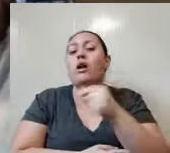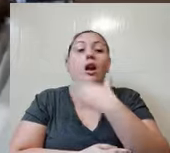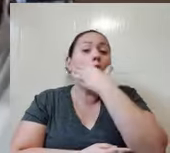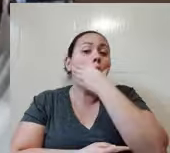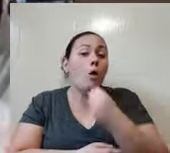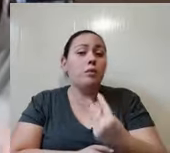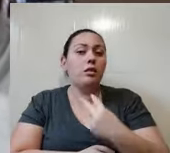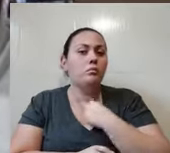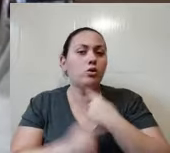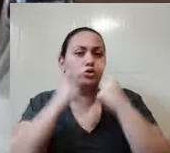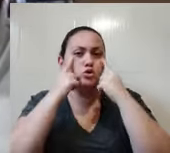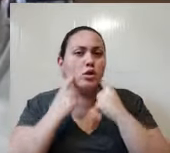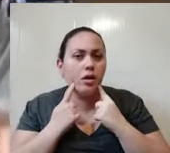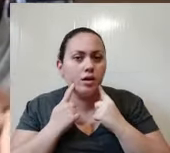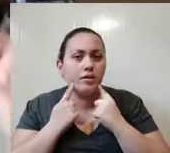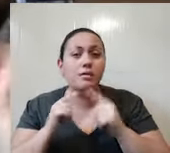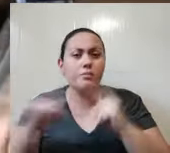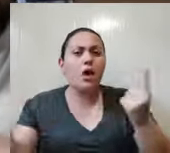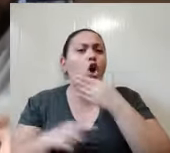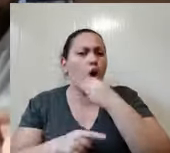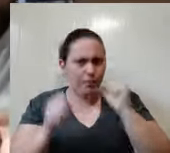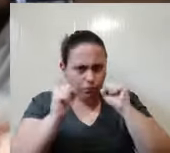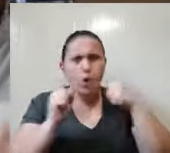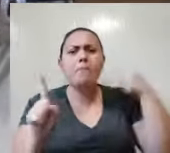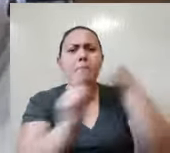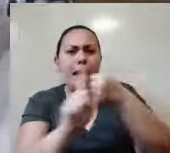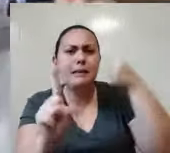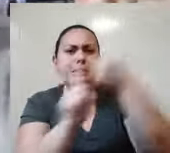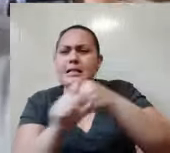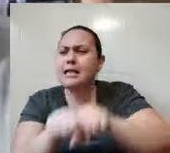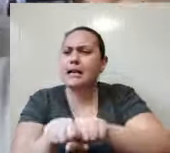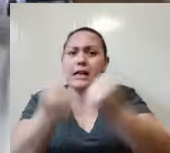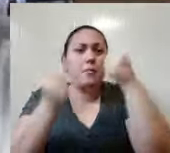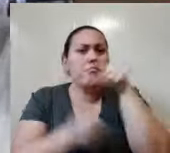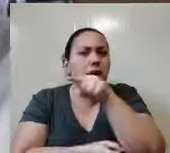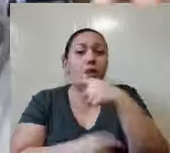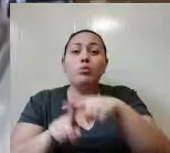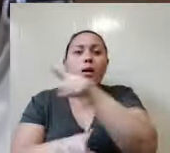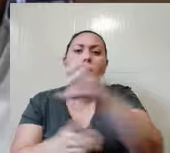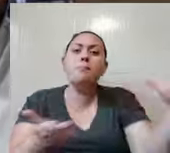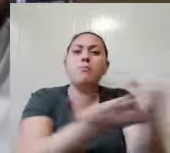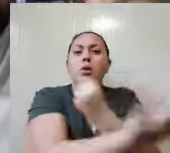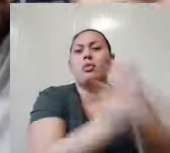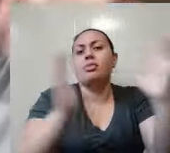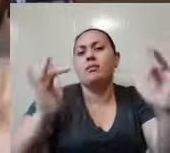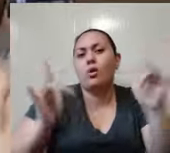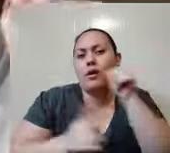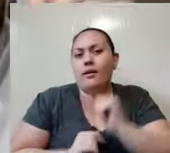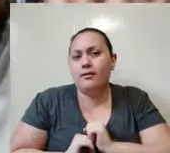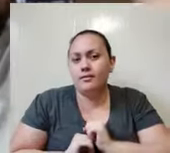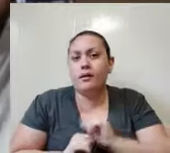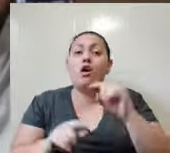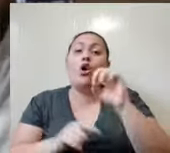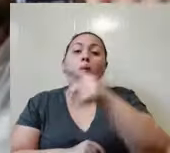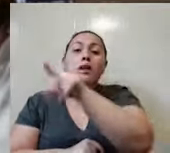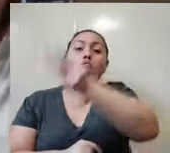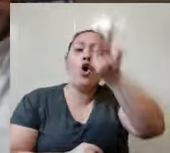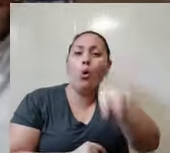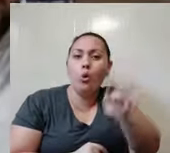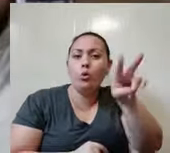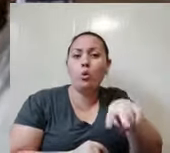velho discurso de homem não chora. Homem não pode chorar. Mas homem pode ir lá e quebrar o cara que pegou a namorada